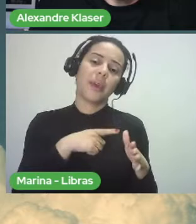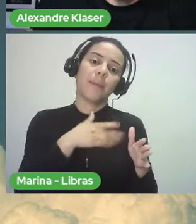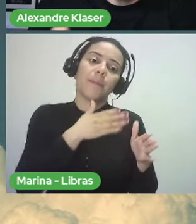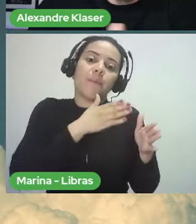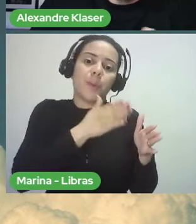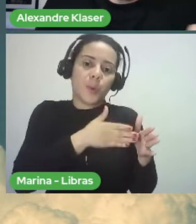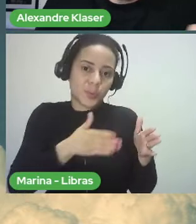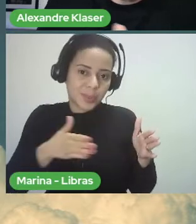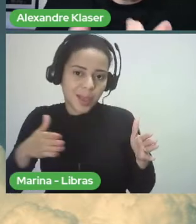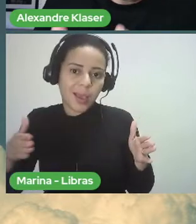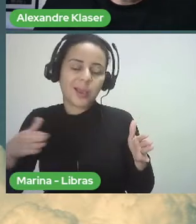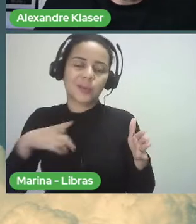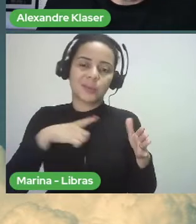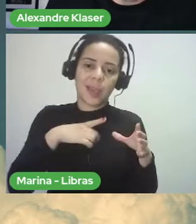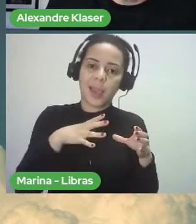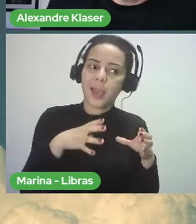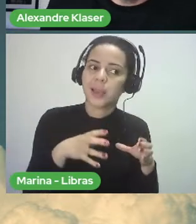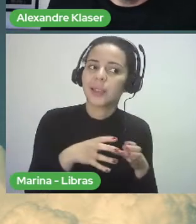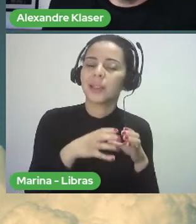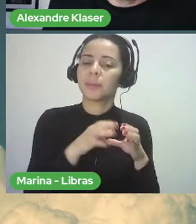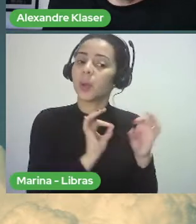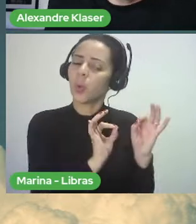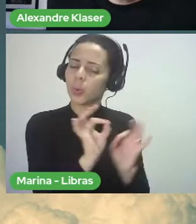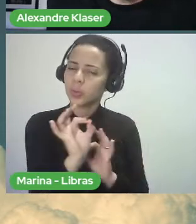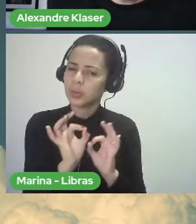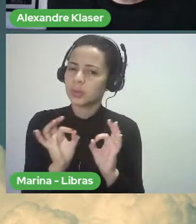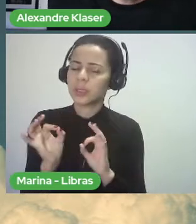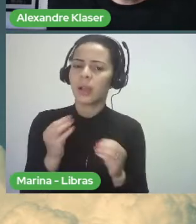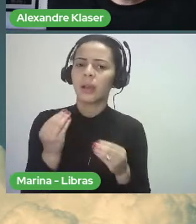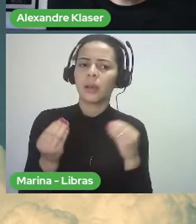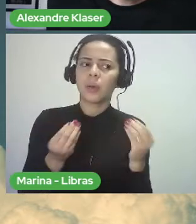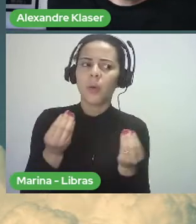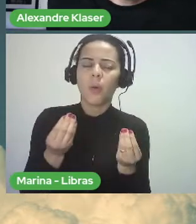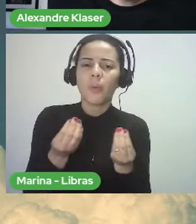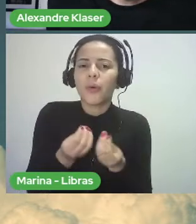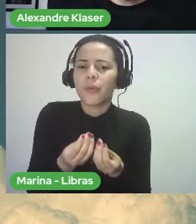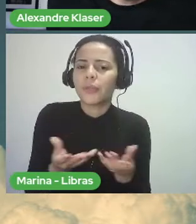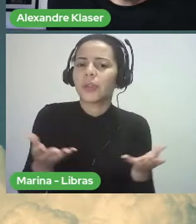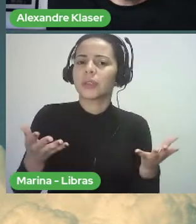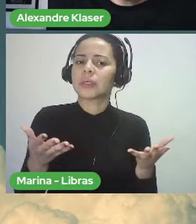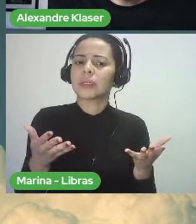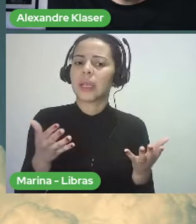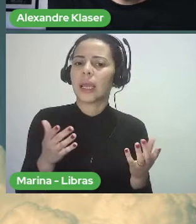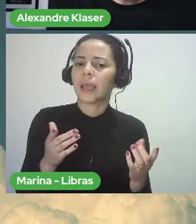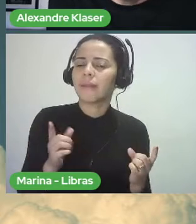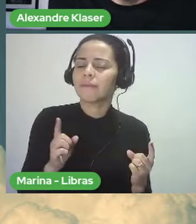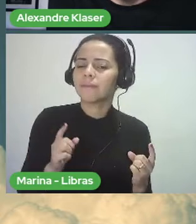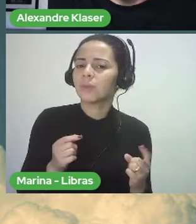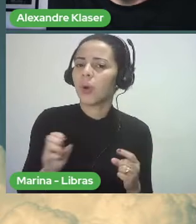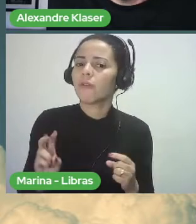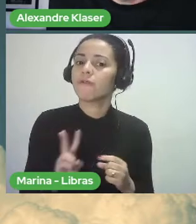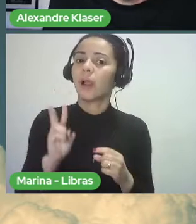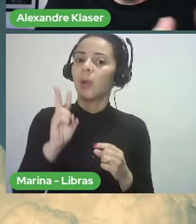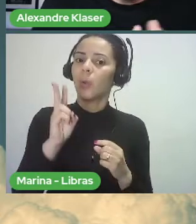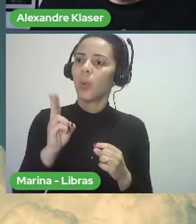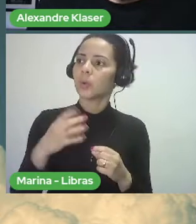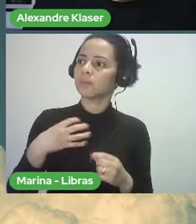está fazendo, mas sim como toda uma organização se orienta para que ela possa entregar valor nessas